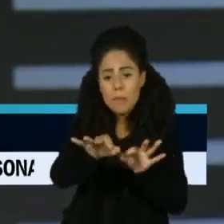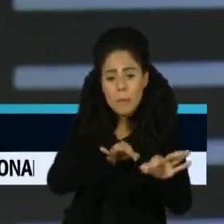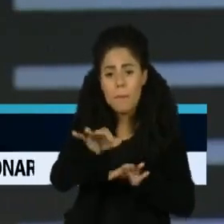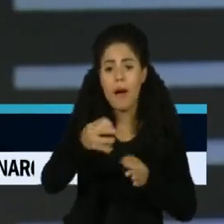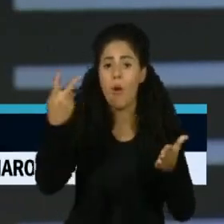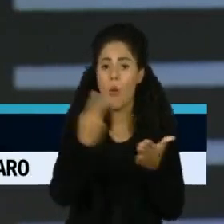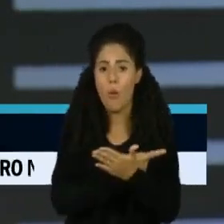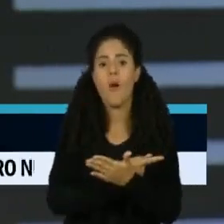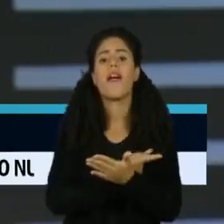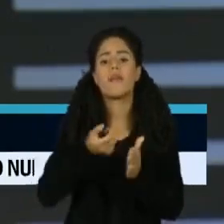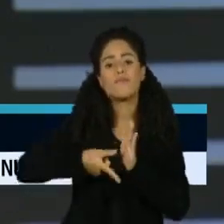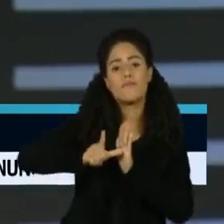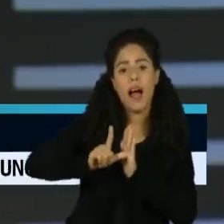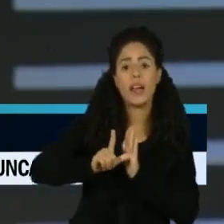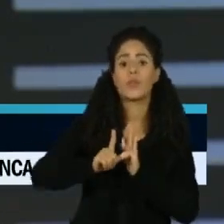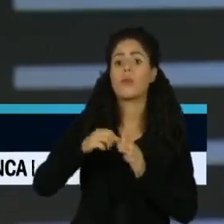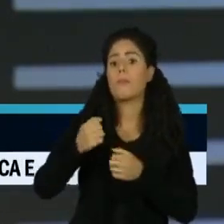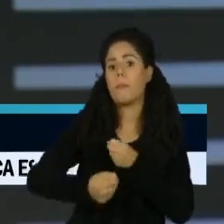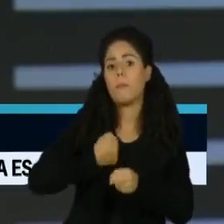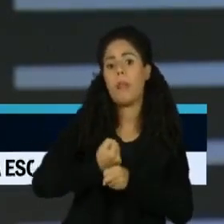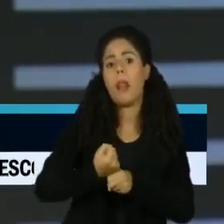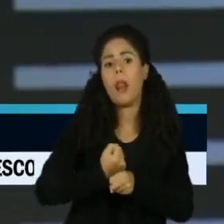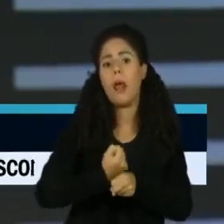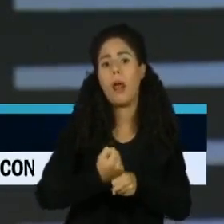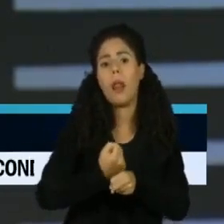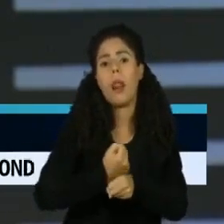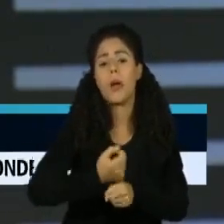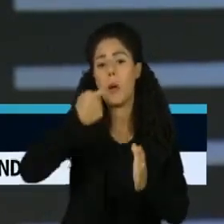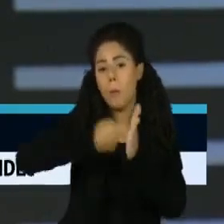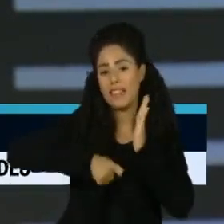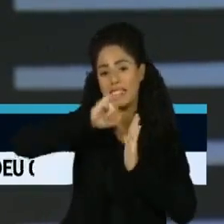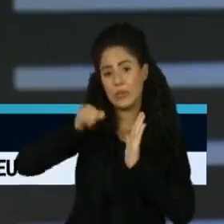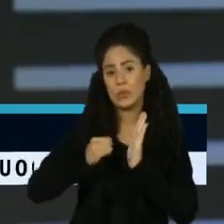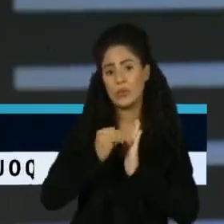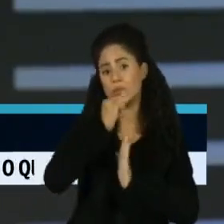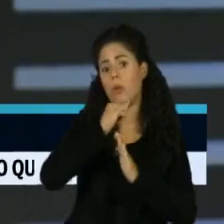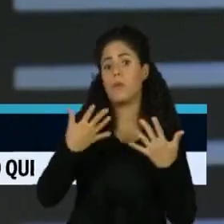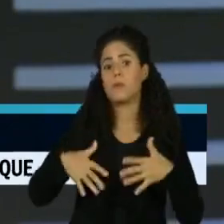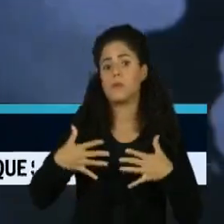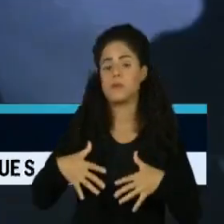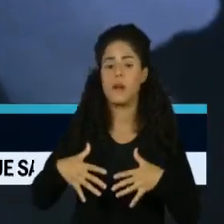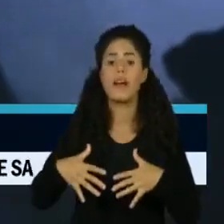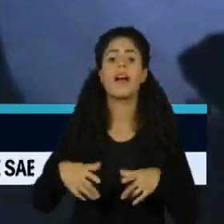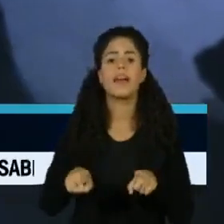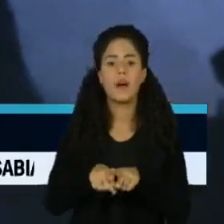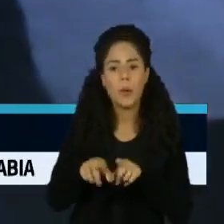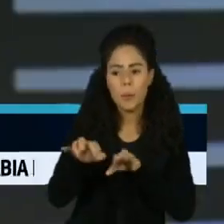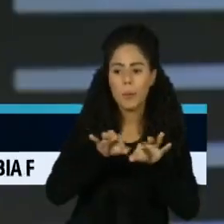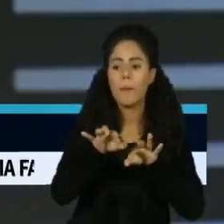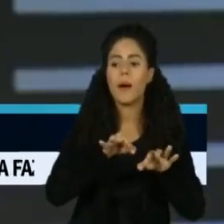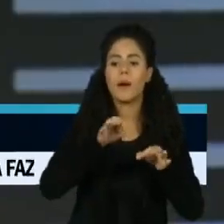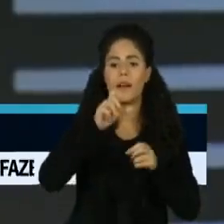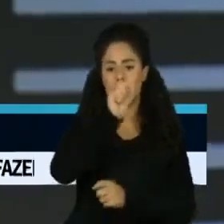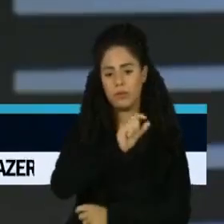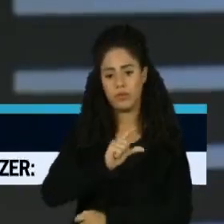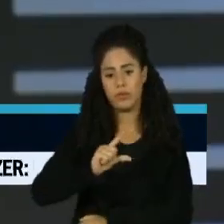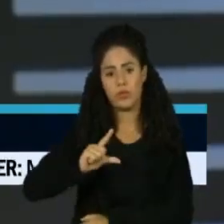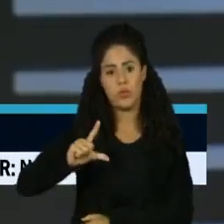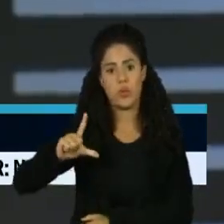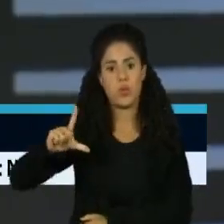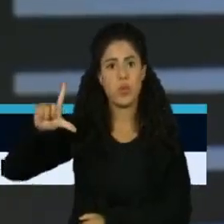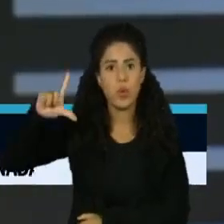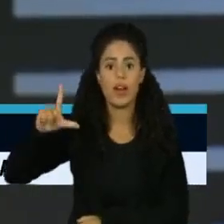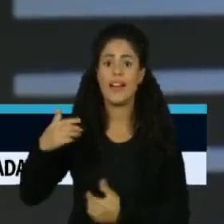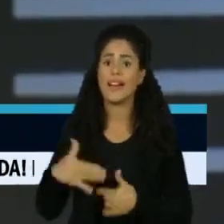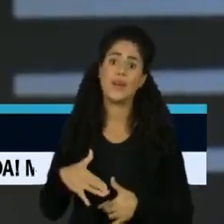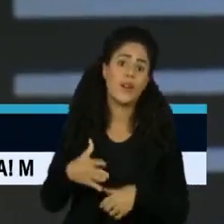foi ficar tanto tempo com uma taxa de juros de maneira excessivamente baixa. Demorou para reagir. Demorou para reagir. Quando reagiu